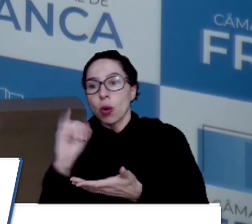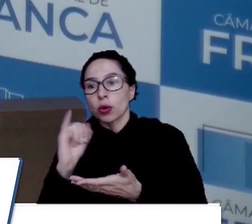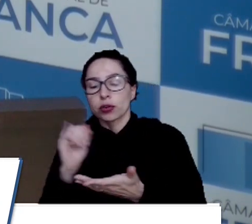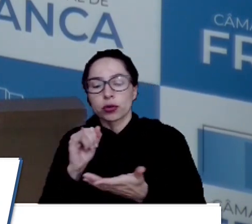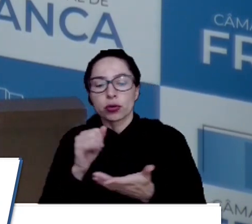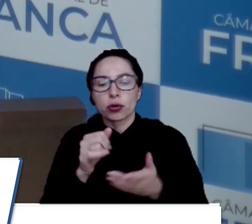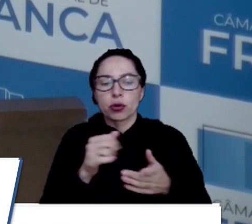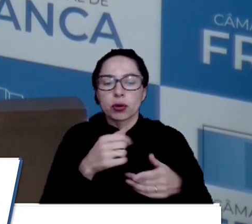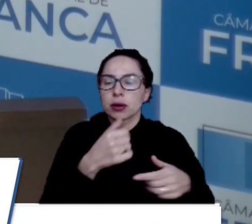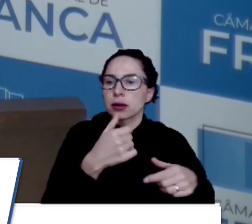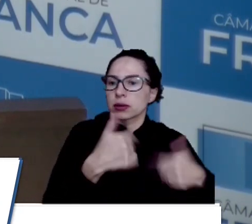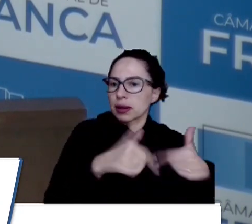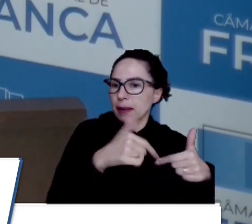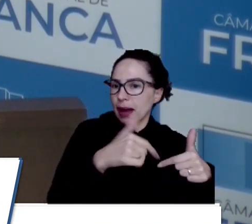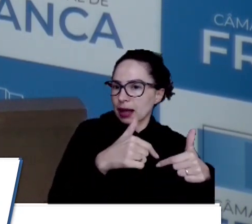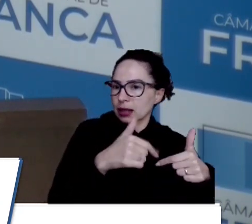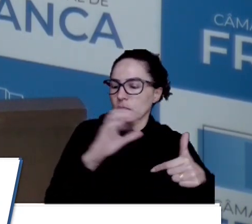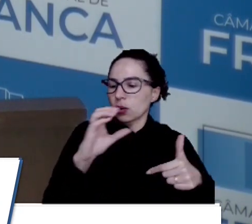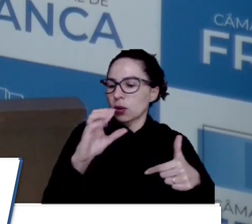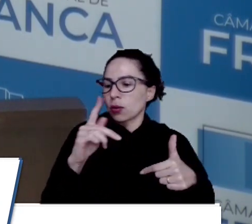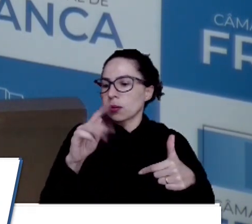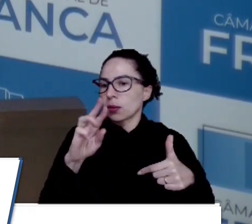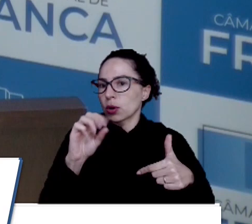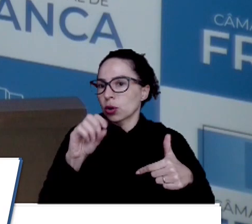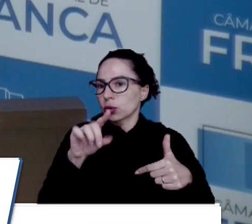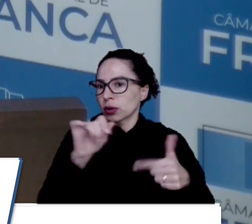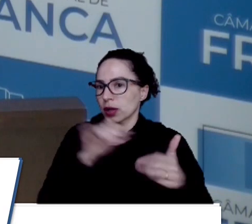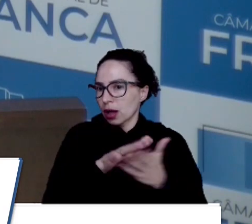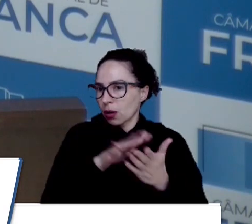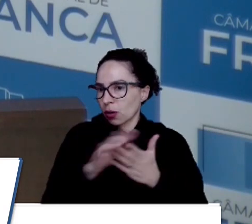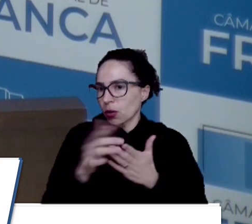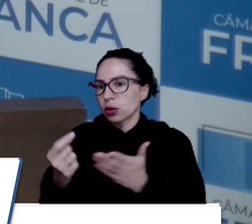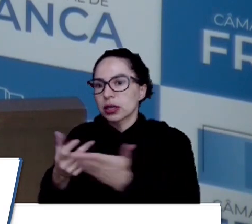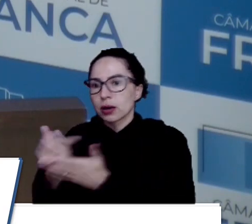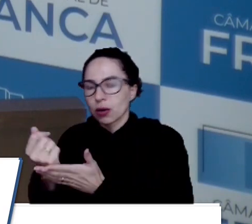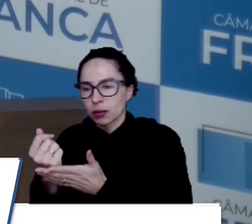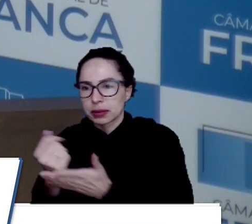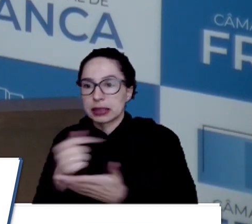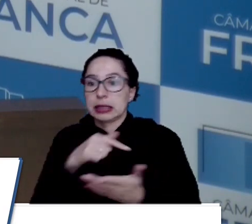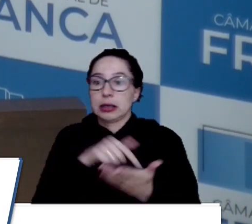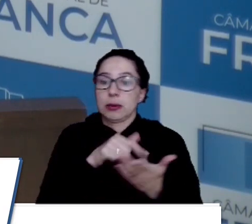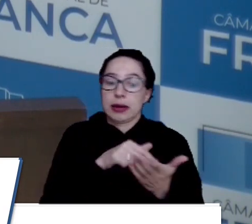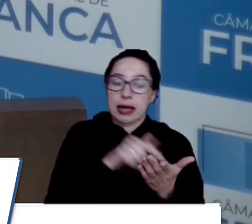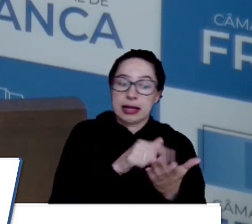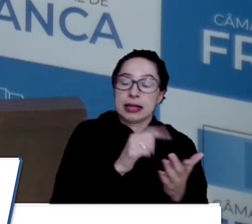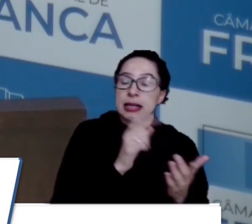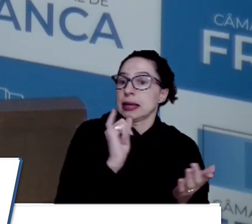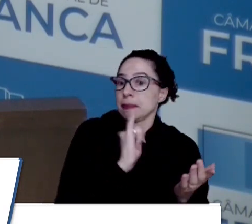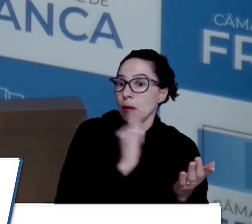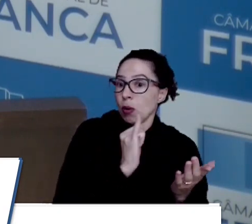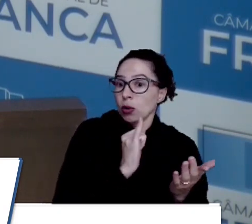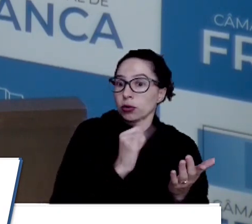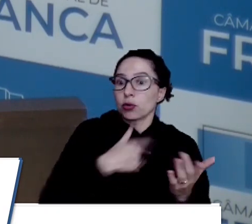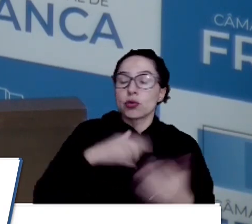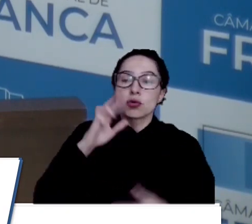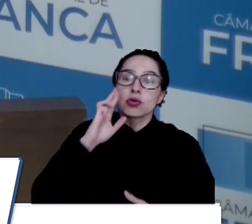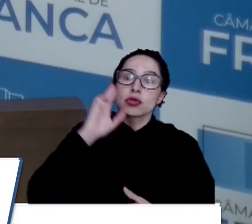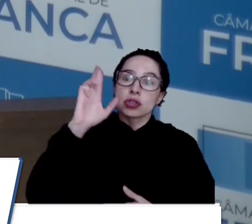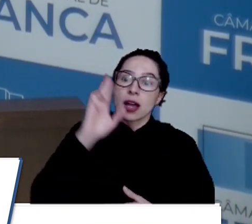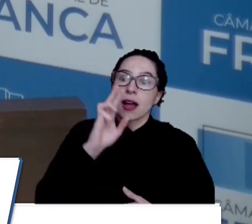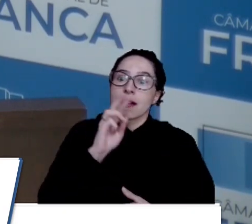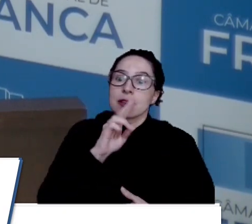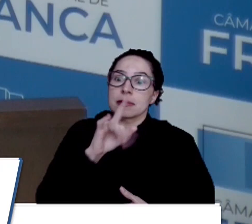isso? Que a produção sendo tributada prejudica demais o patrão. E o patrão agora vai ter um alívio com a reforma, porque